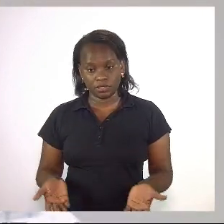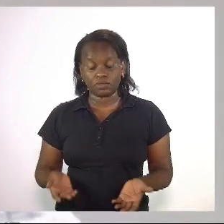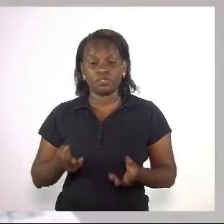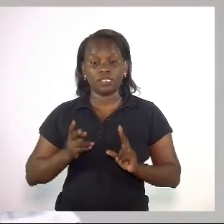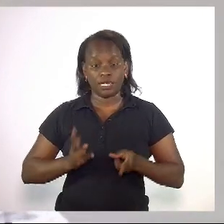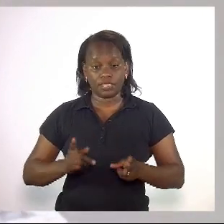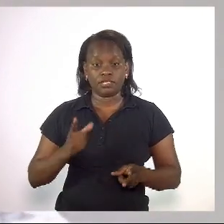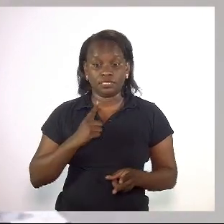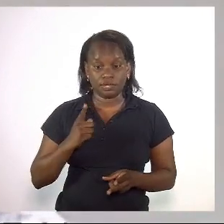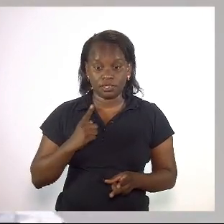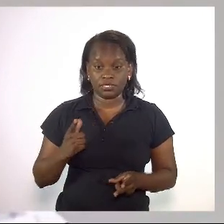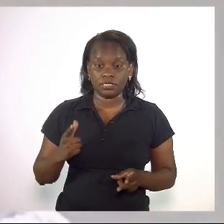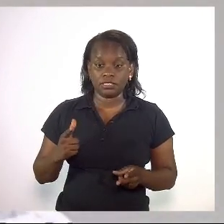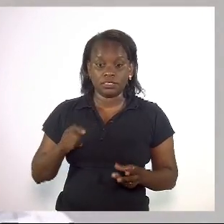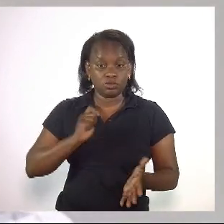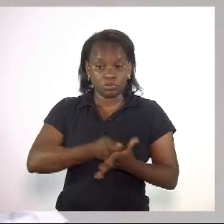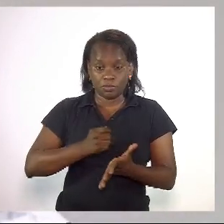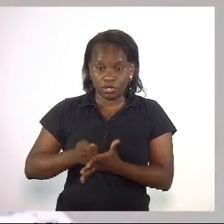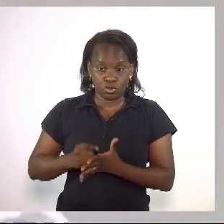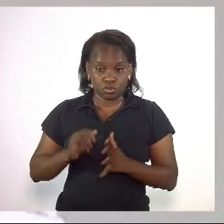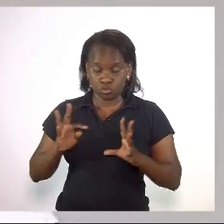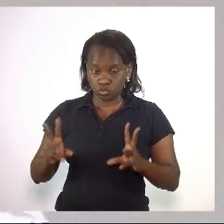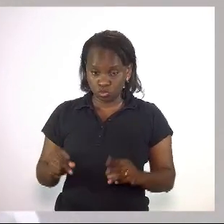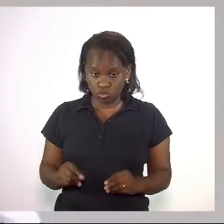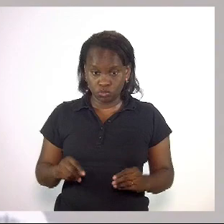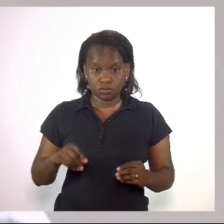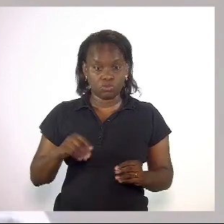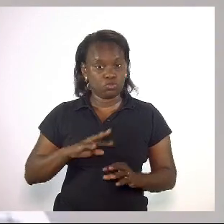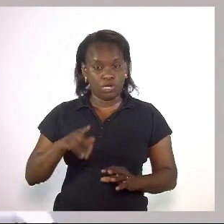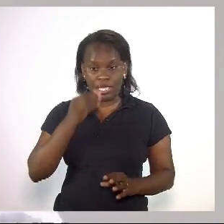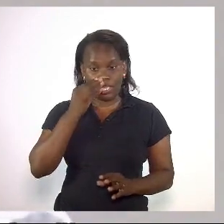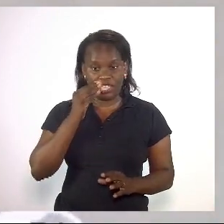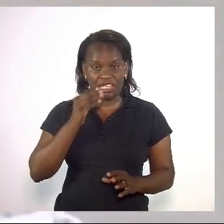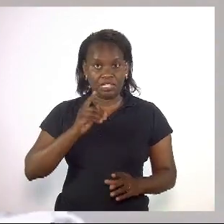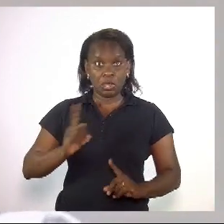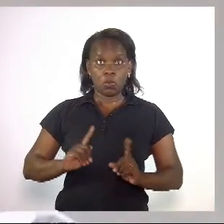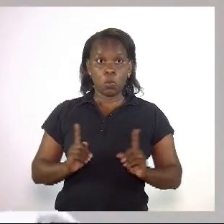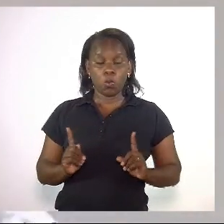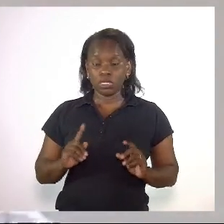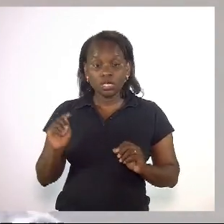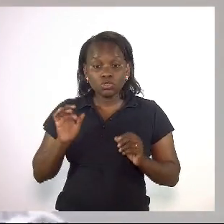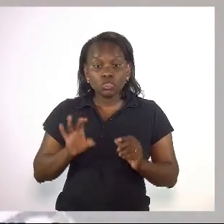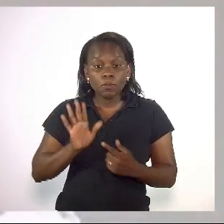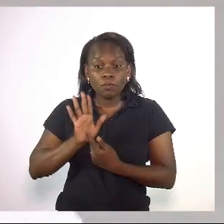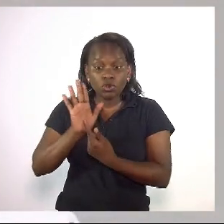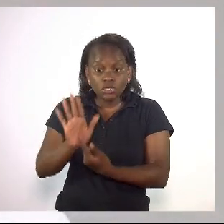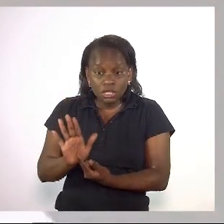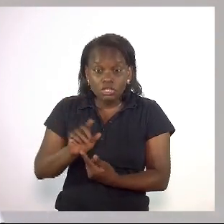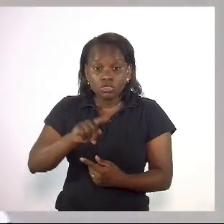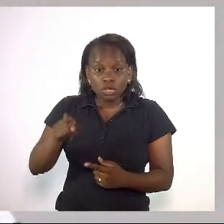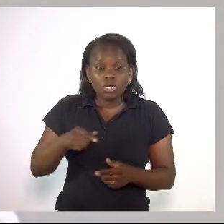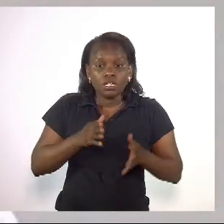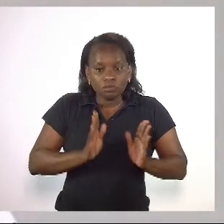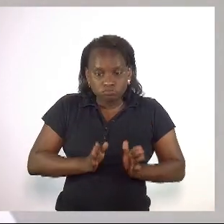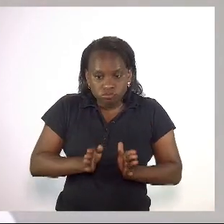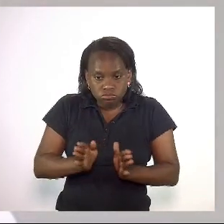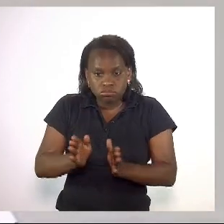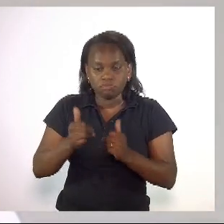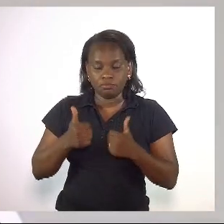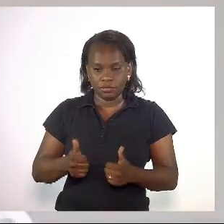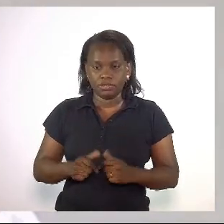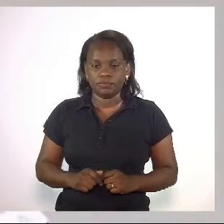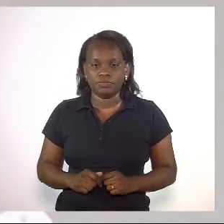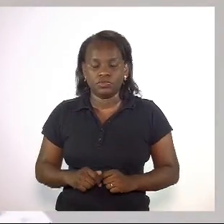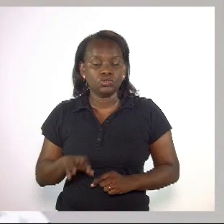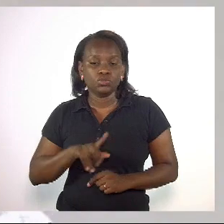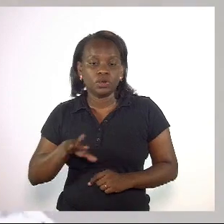índice não tenha sido cumprido, e nós não estamos negando isso, nós estamos demonstrando que nós estamos seguindo um bom caminho.